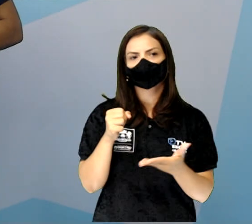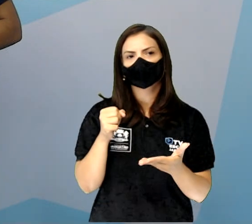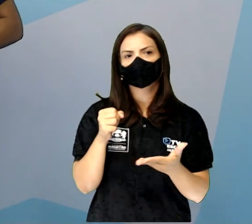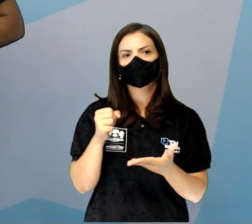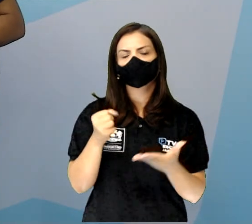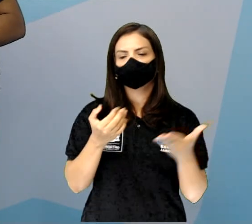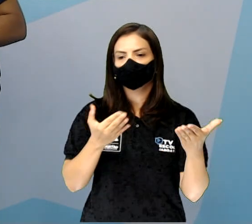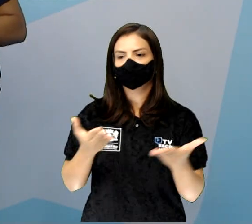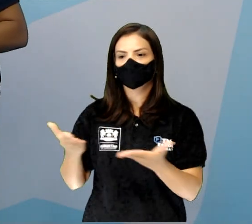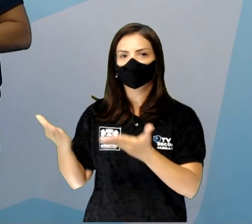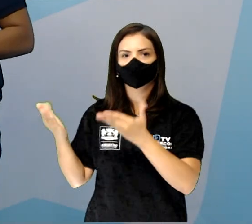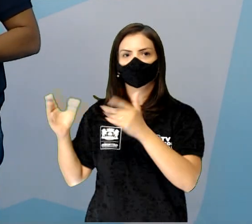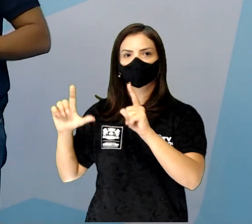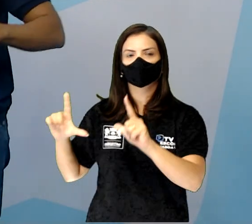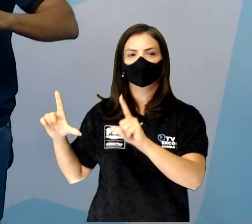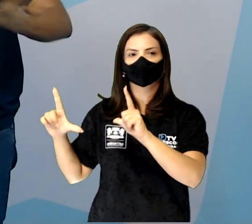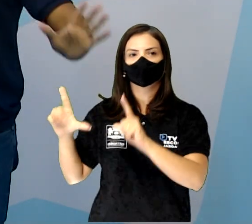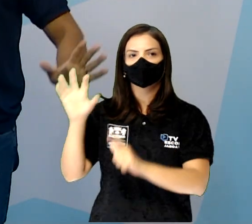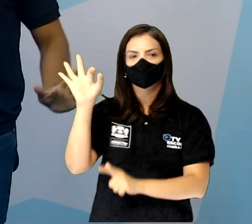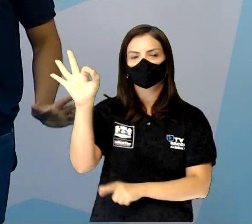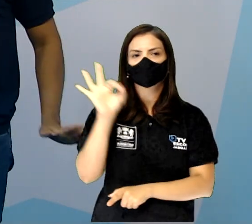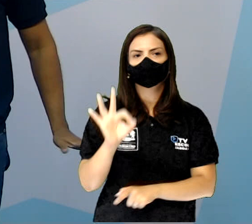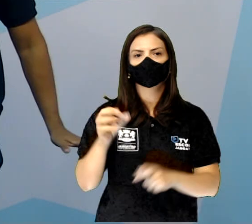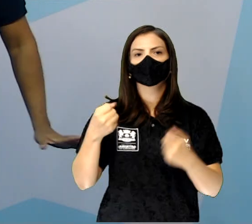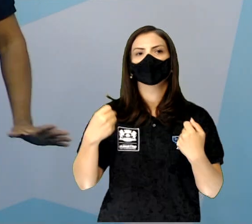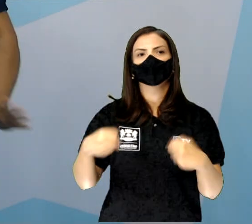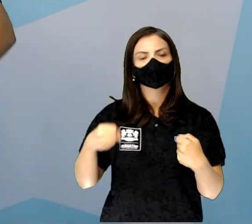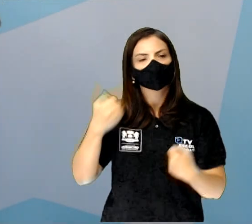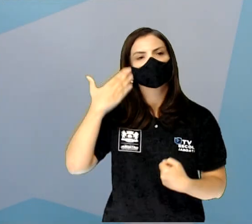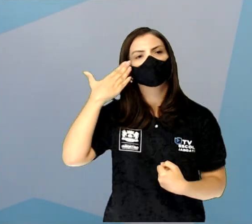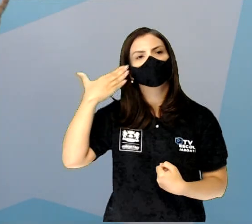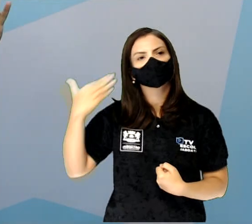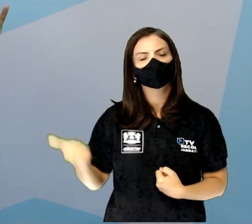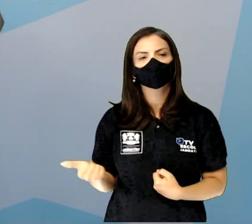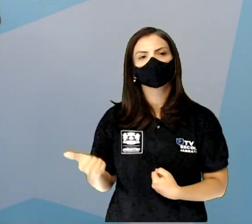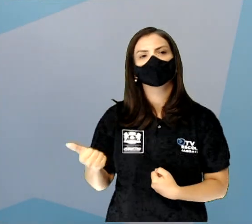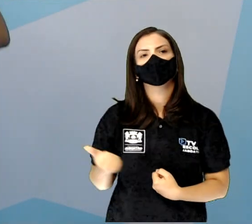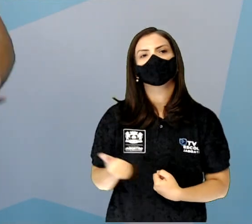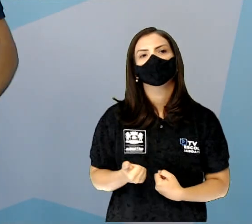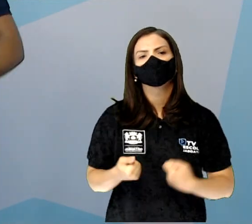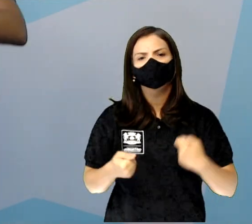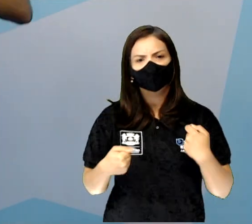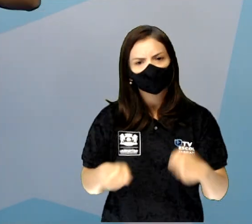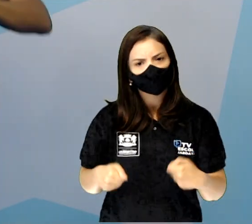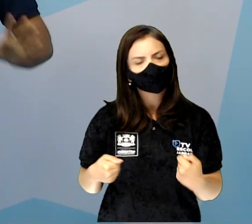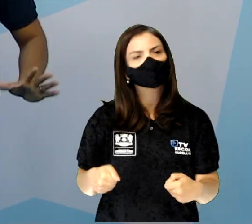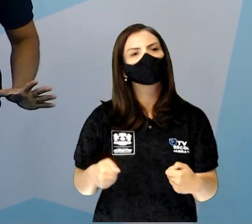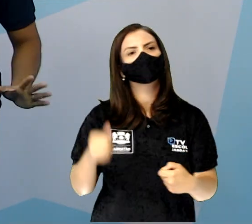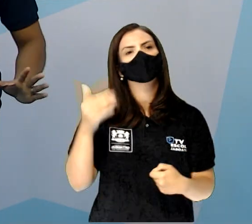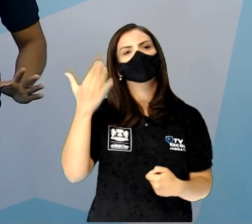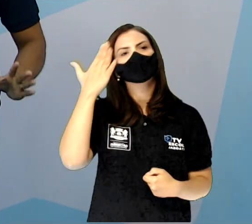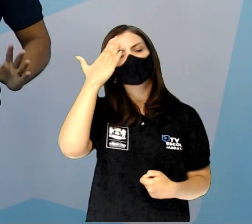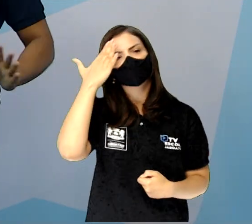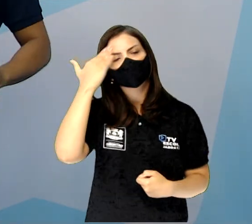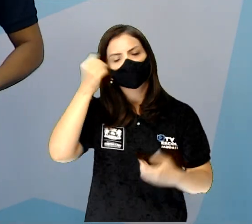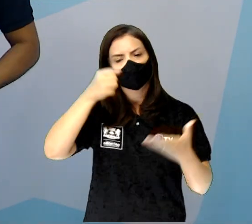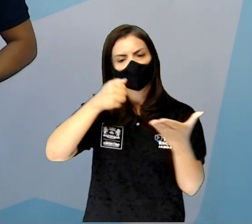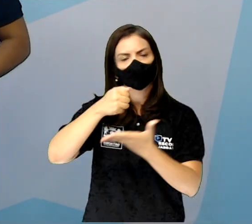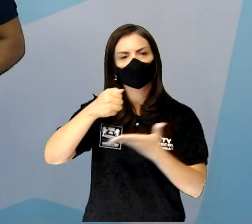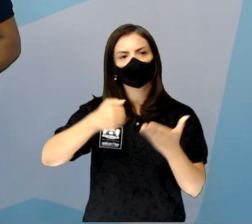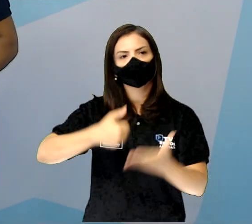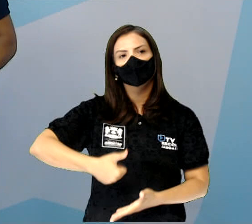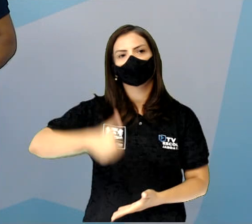aqui, gente, são aquelas porcentagens que vocês precisam saber. É basicamente isso, tem que saber porque é o básico do básico. A